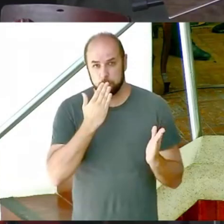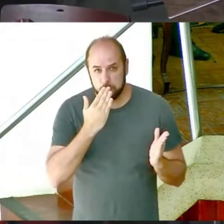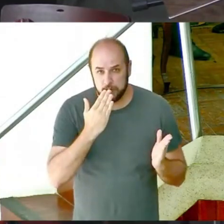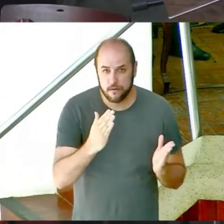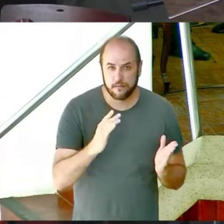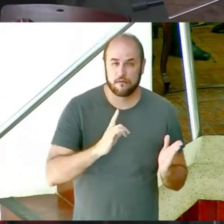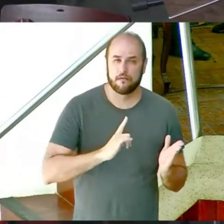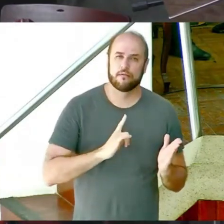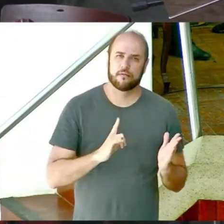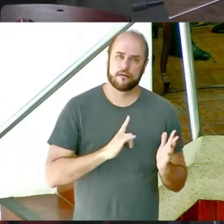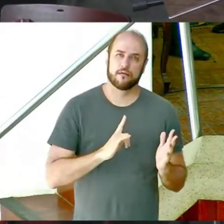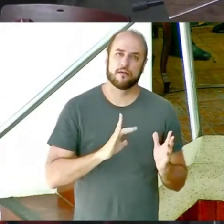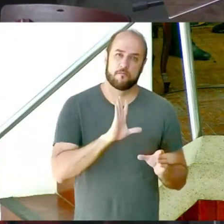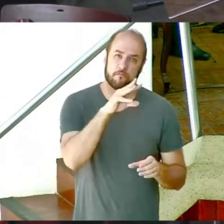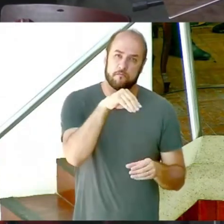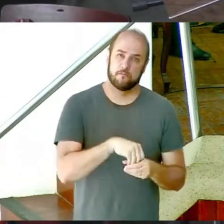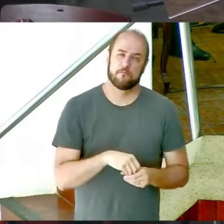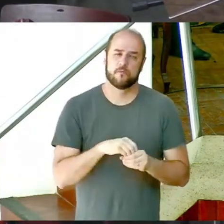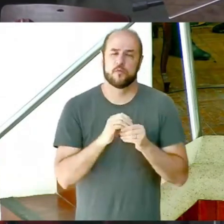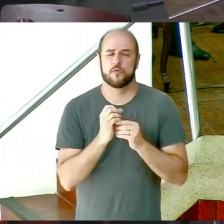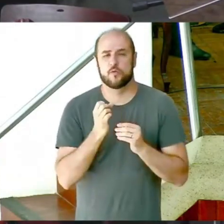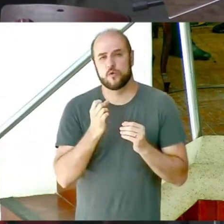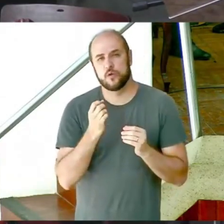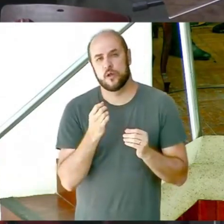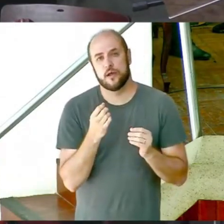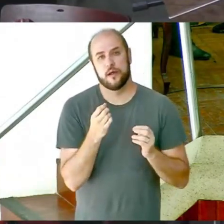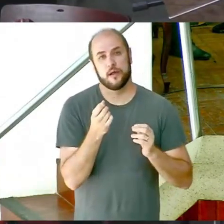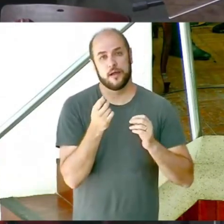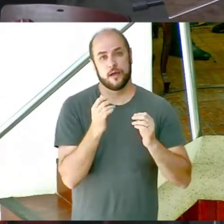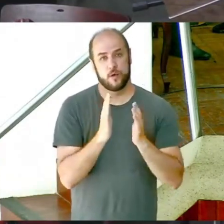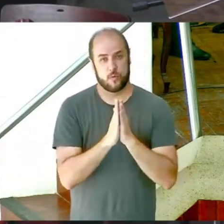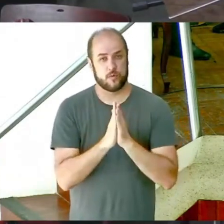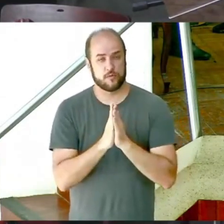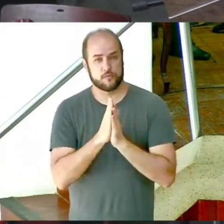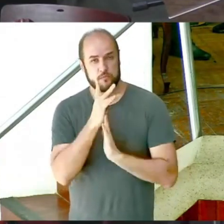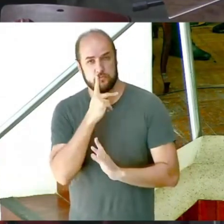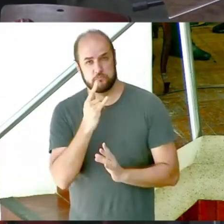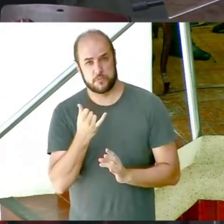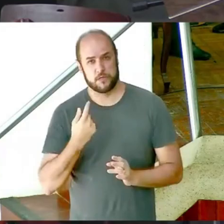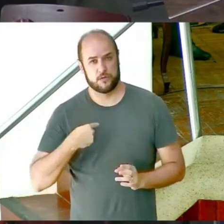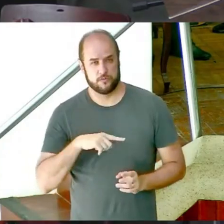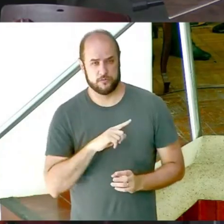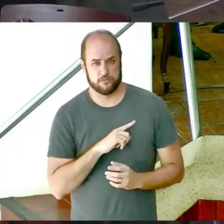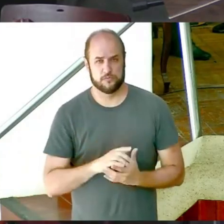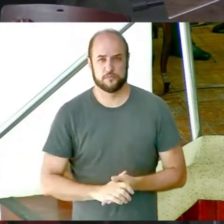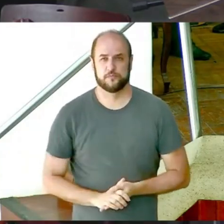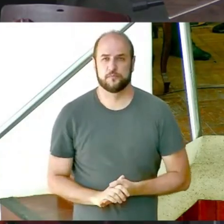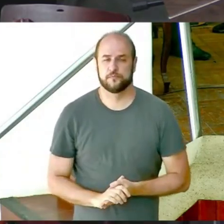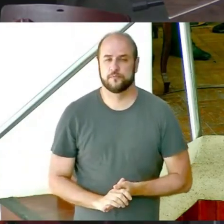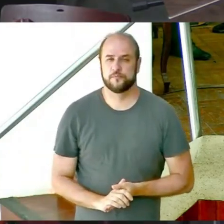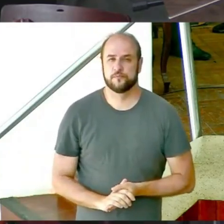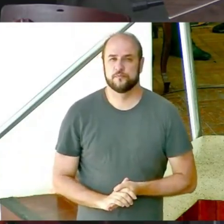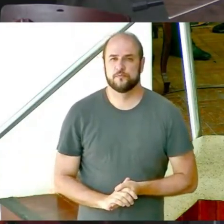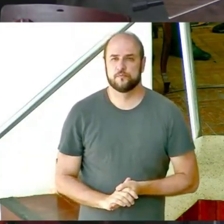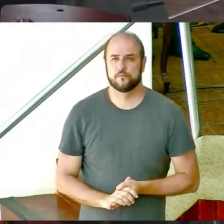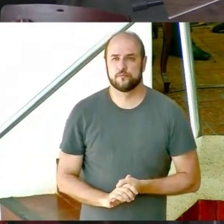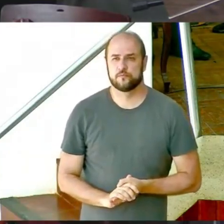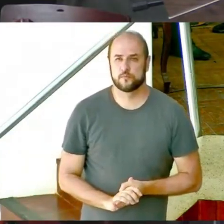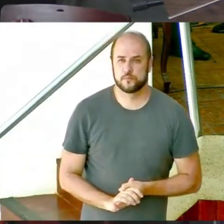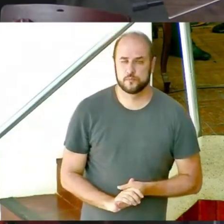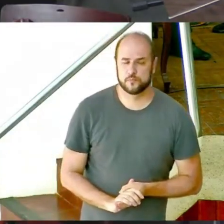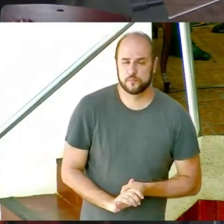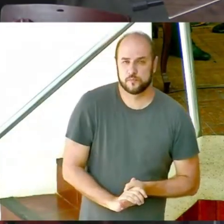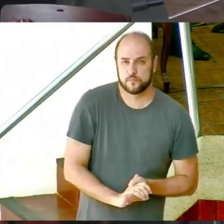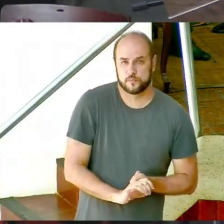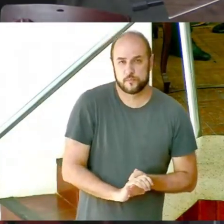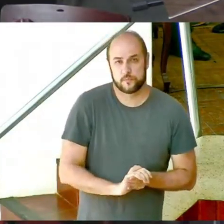que estão presentes na oração do Pai Nosso. Lembrando a